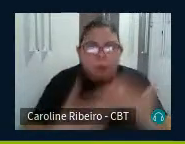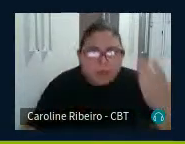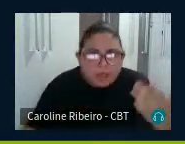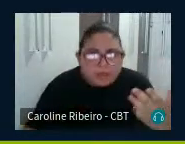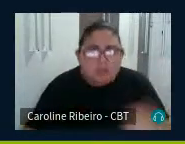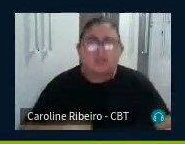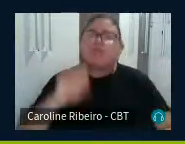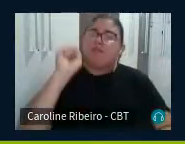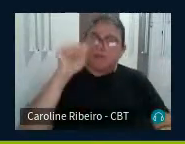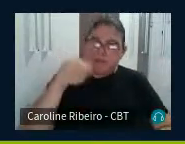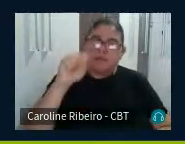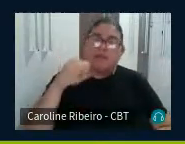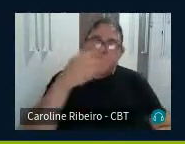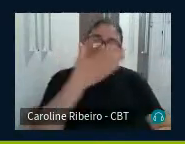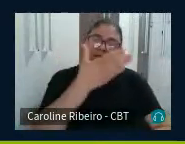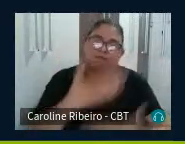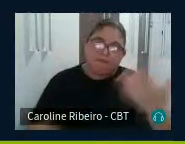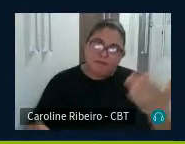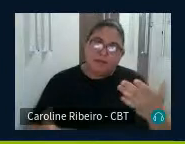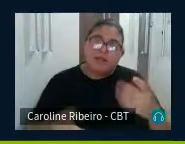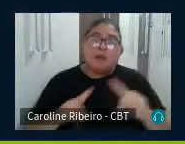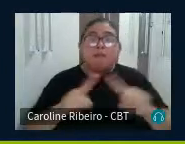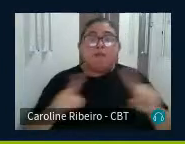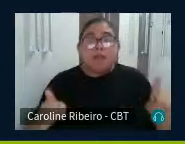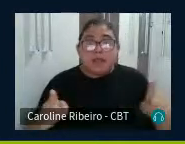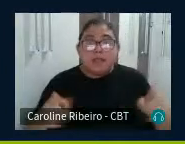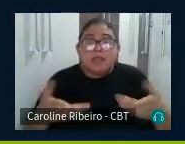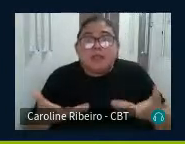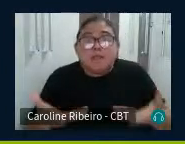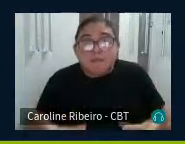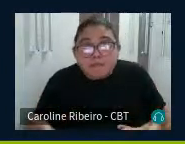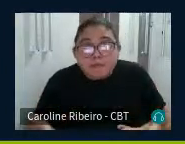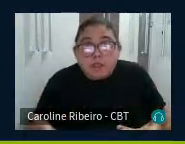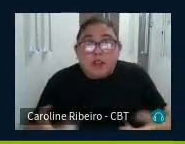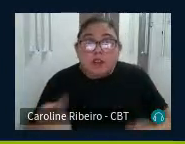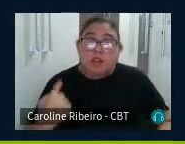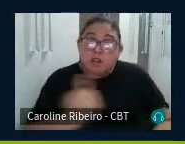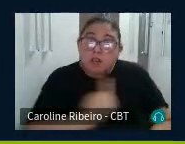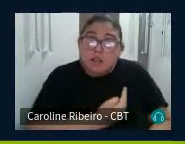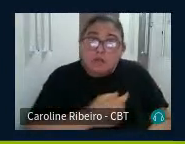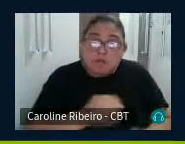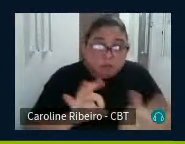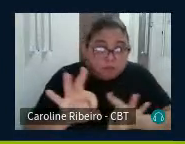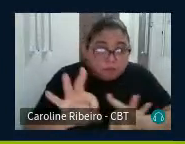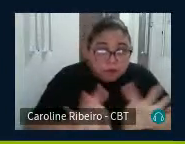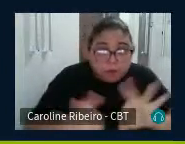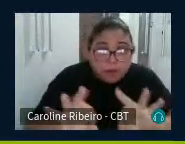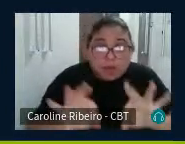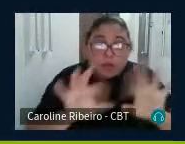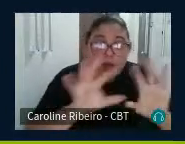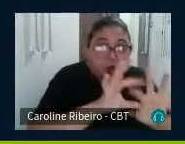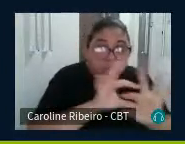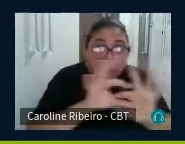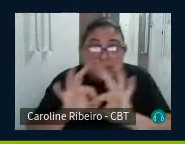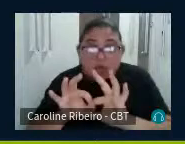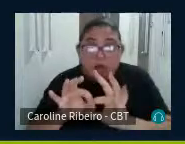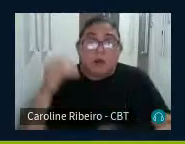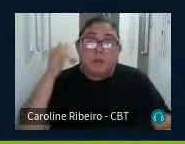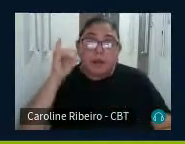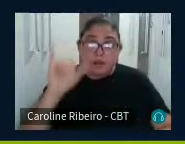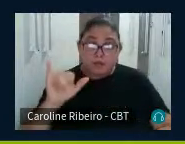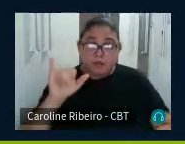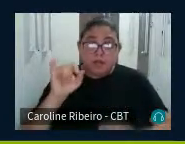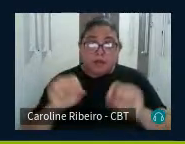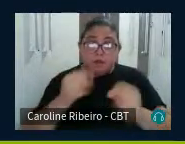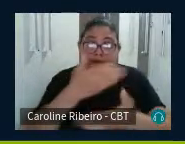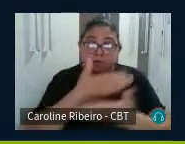Perde. Mas, né, a gente vai ajustando, a gente vai contextualizando para evitar essa questão aí de